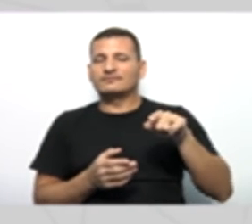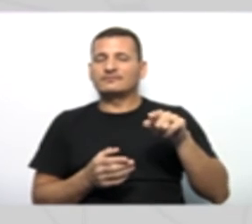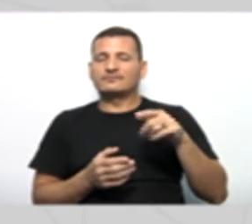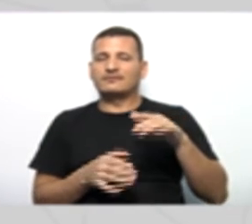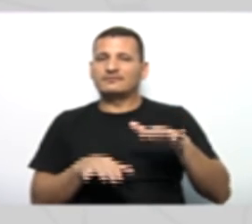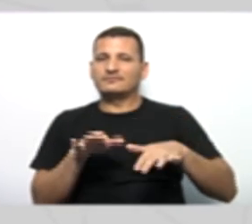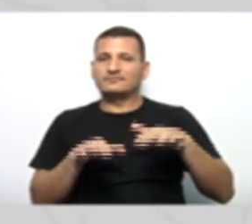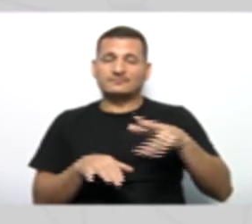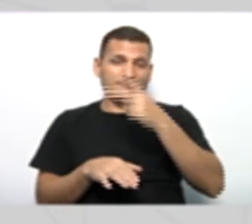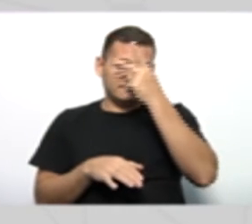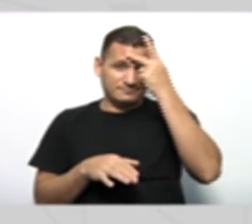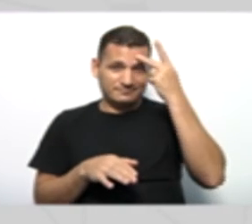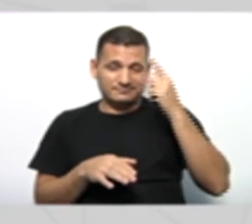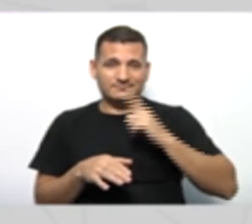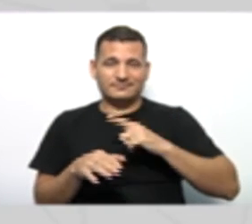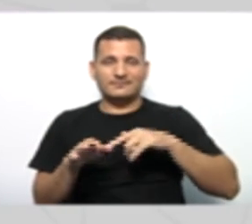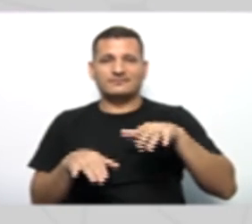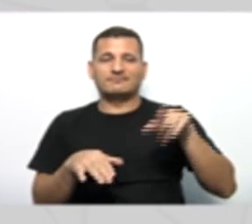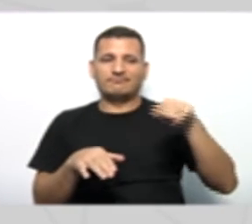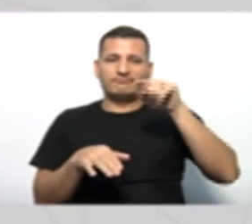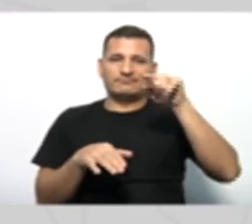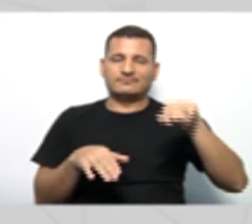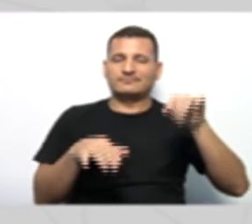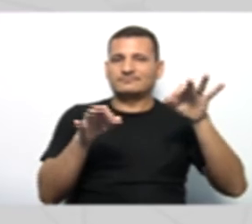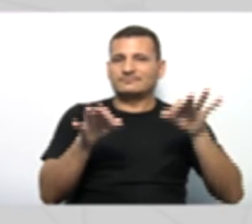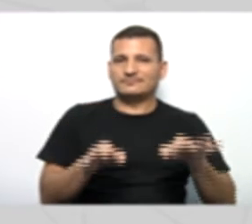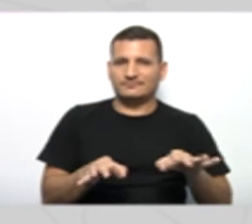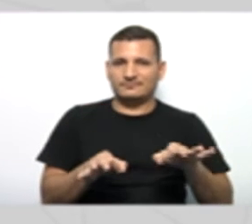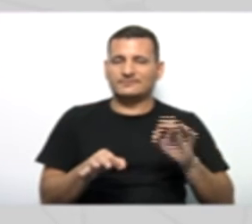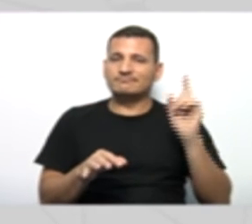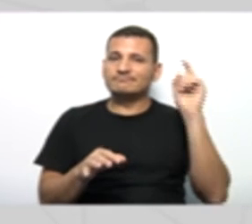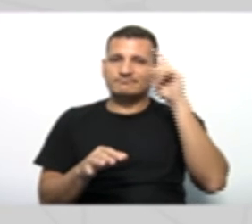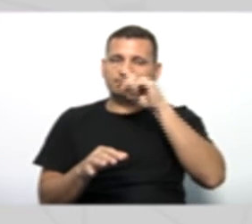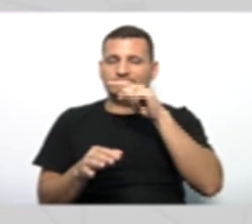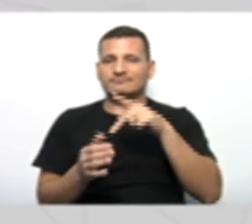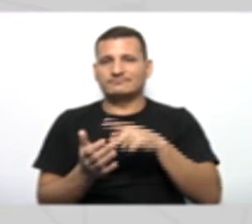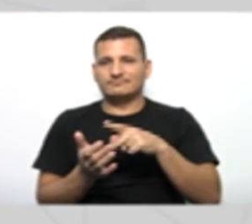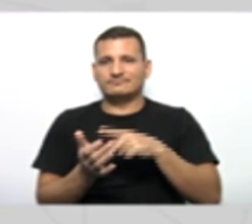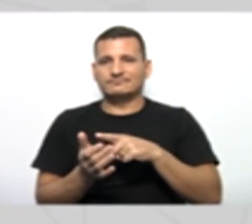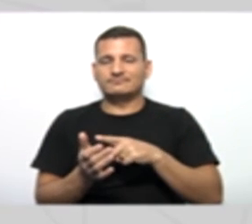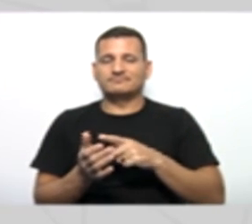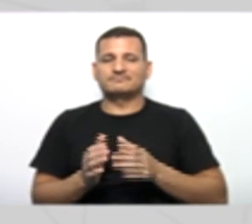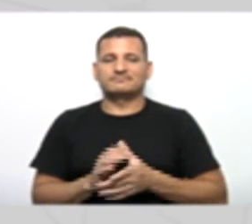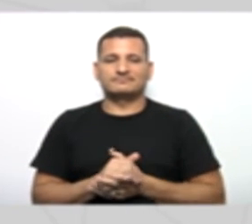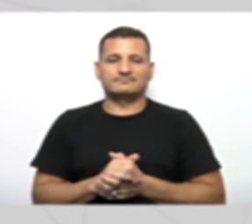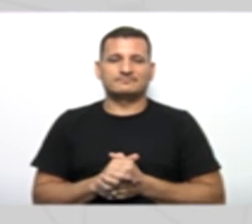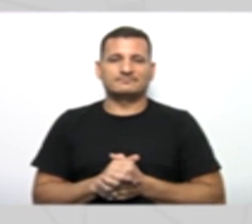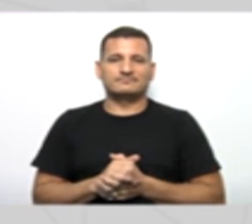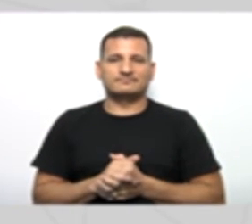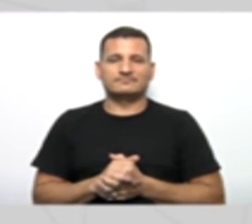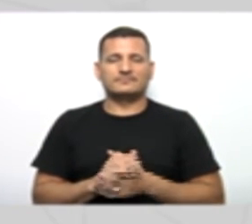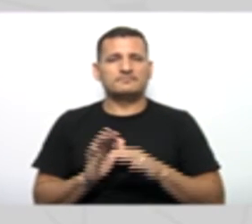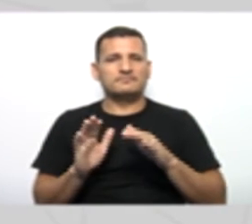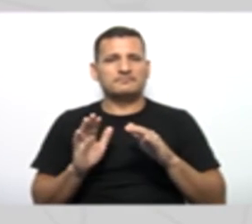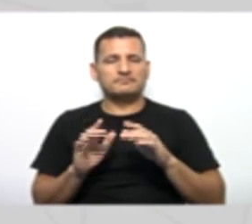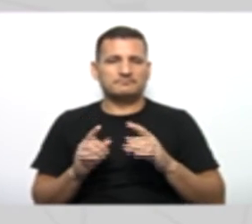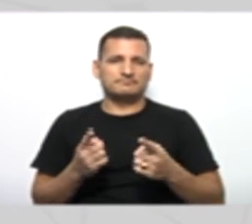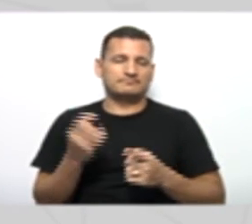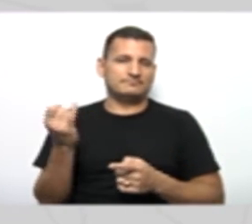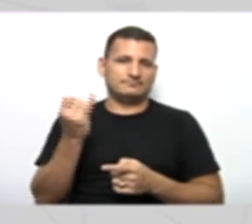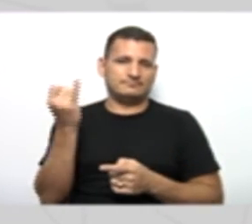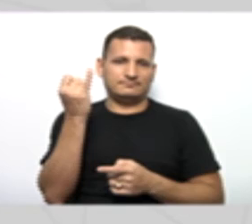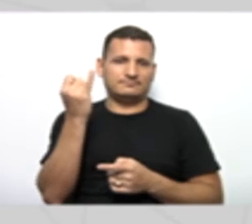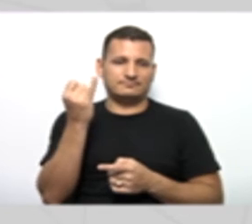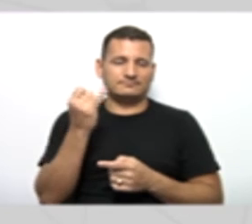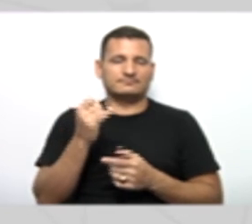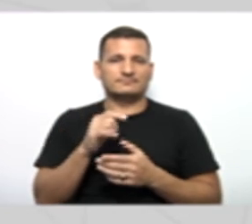levam a pessoa a marcar a correta. É um pouco difícil do cérebro conseguir fazer esse link, mas é importante colocar essas questões